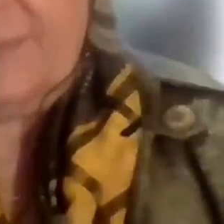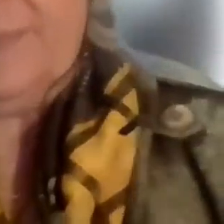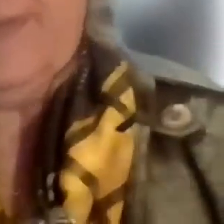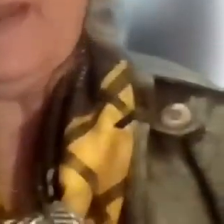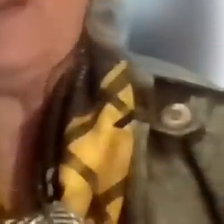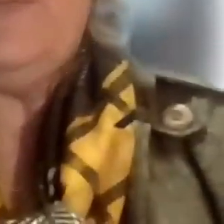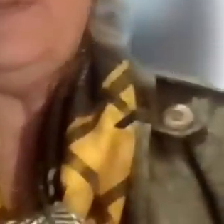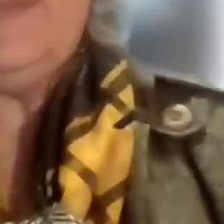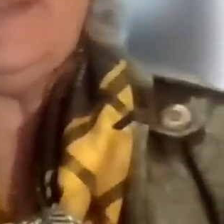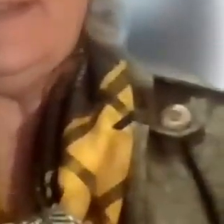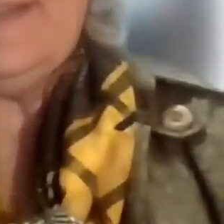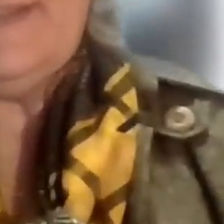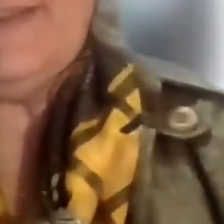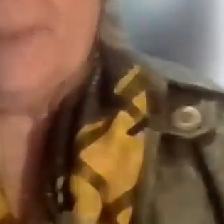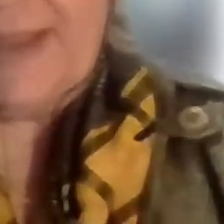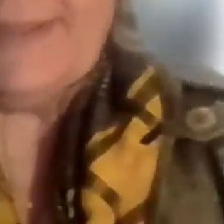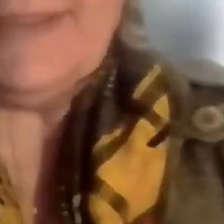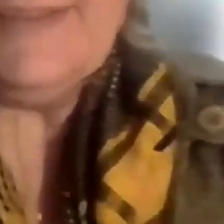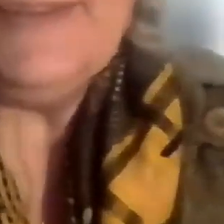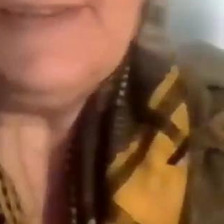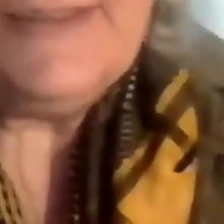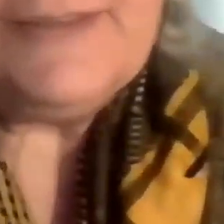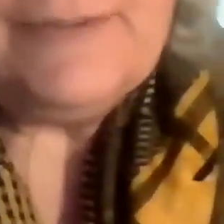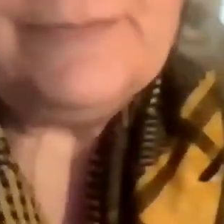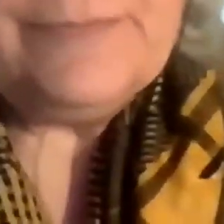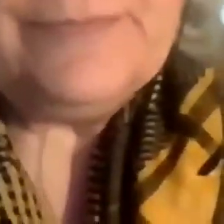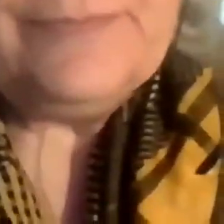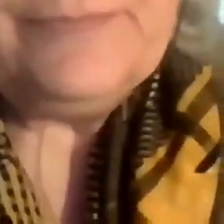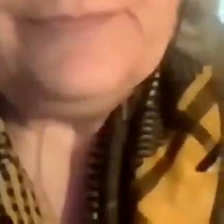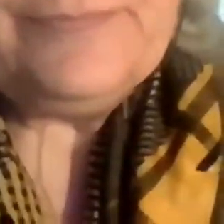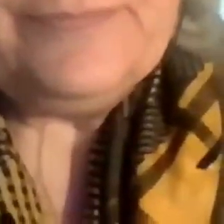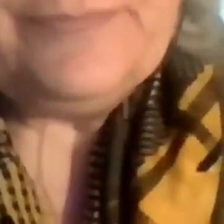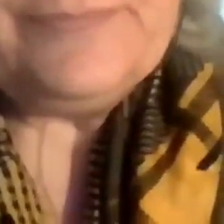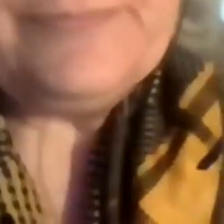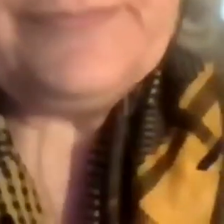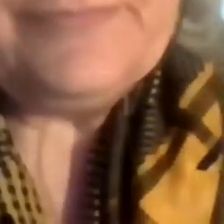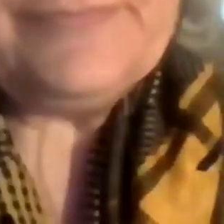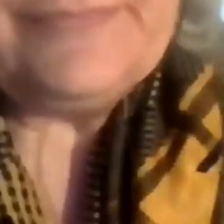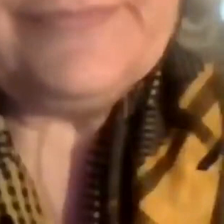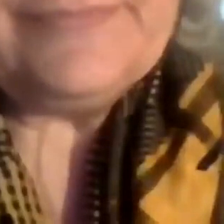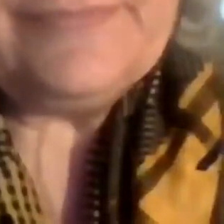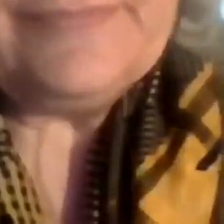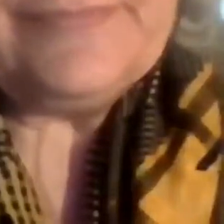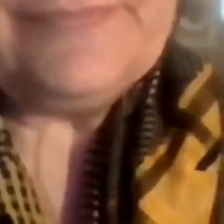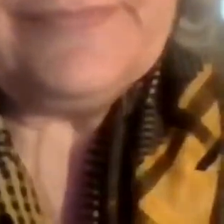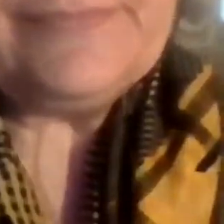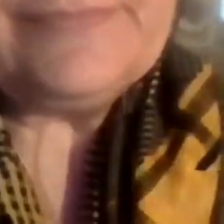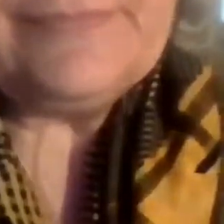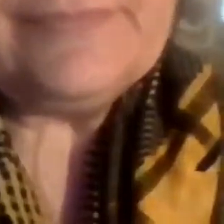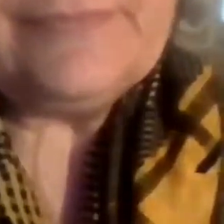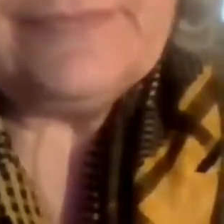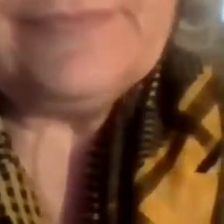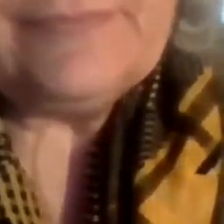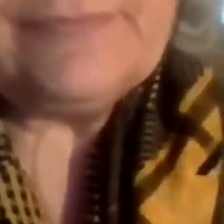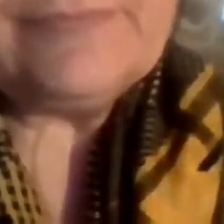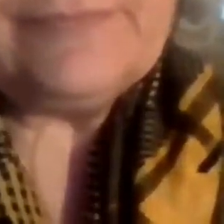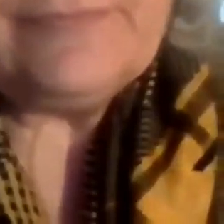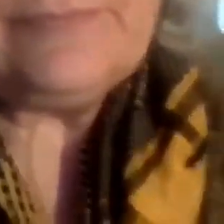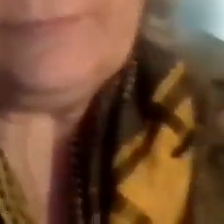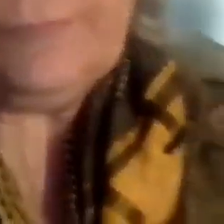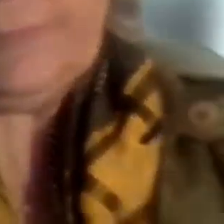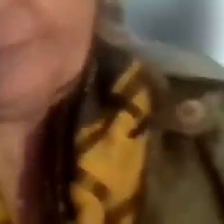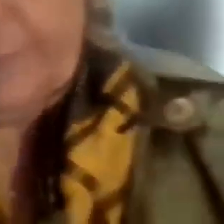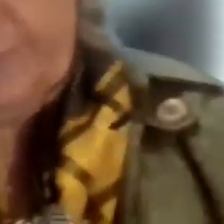um prazer estar com vocês. Obrigada. Muito obrigada. Eu informo a todas e todos